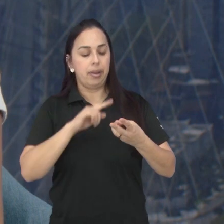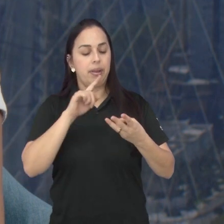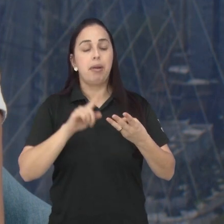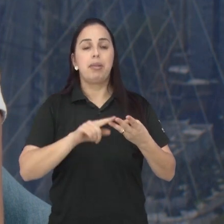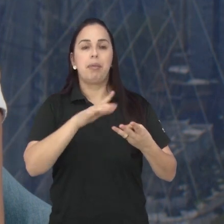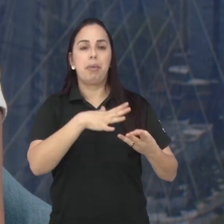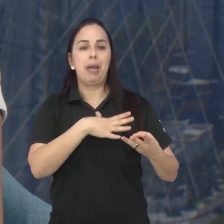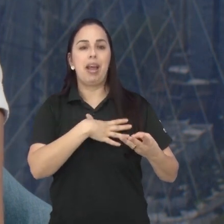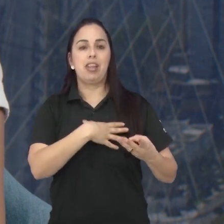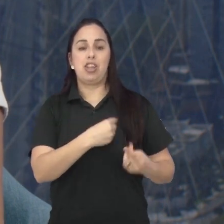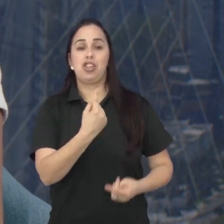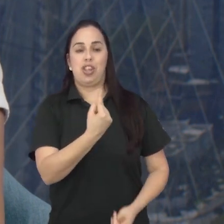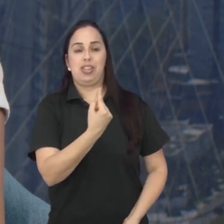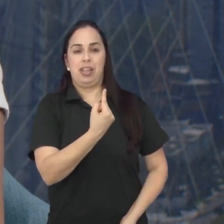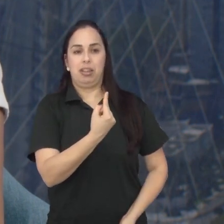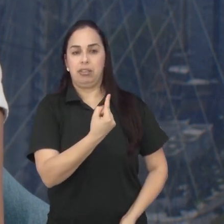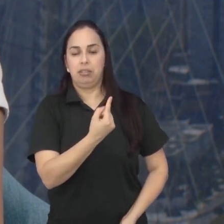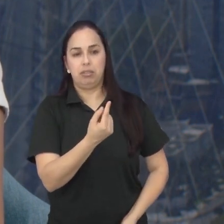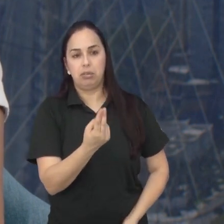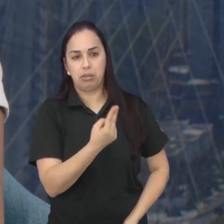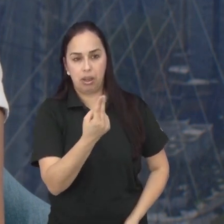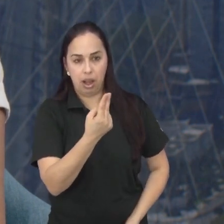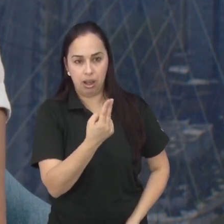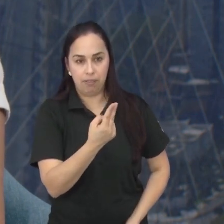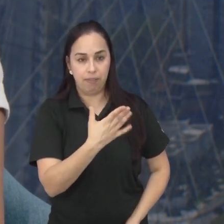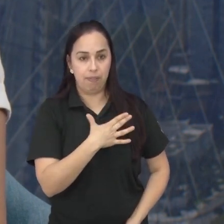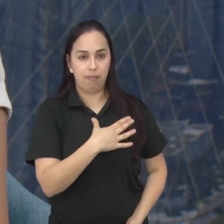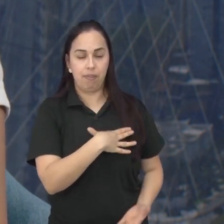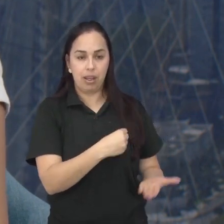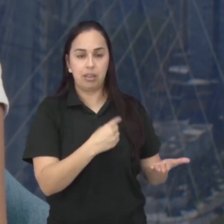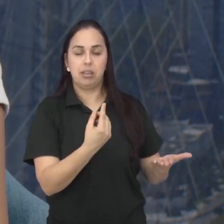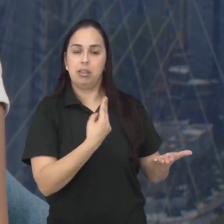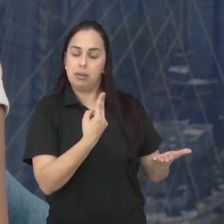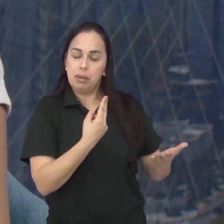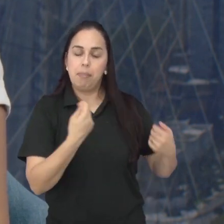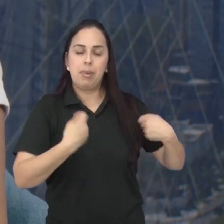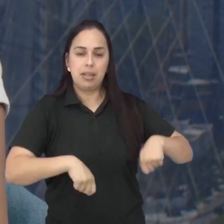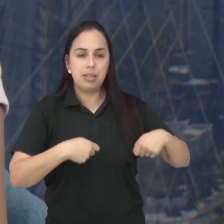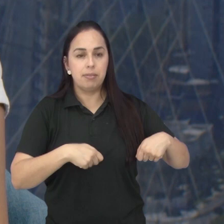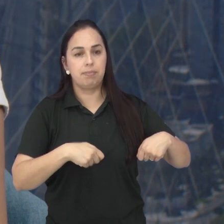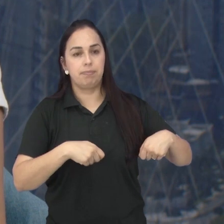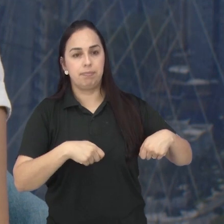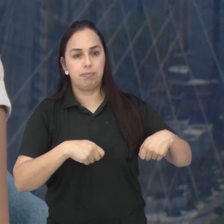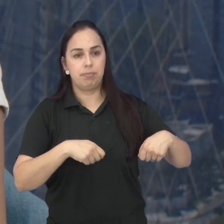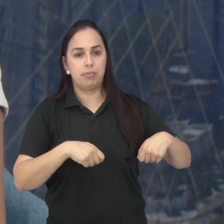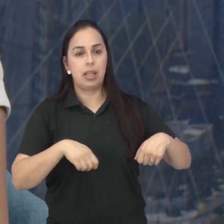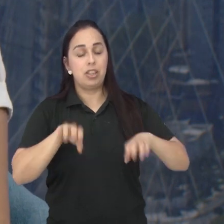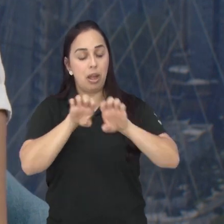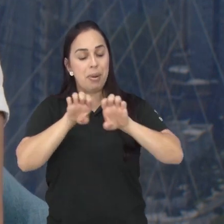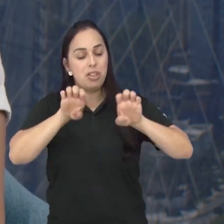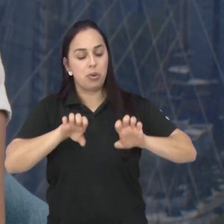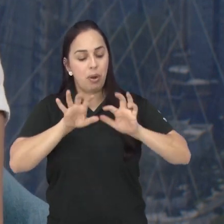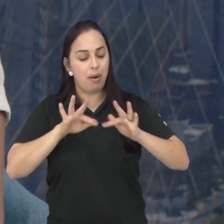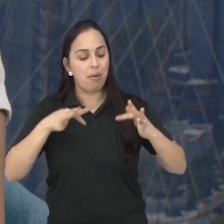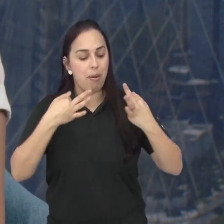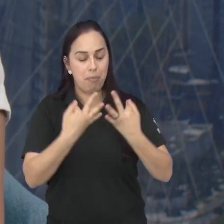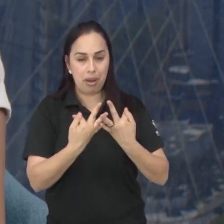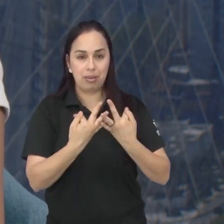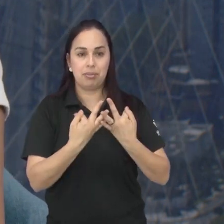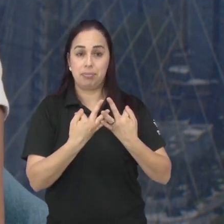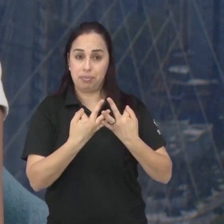ser feita sozinha, por exemplo, né? É uma maternidade que precisa ali ter a estrutura familiar muito